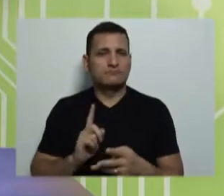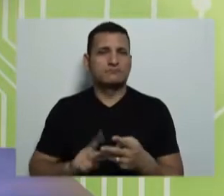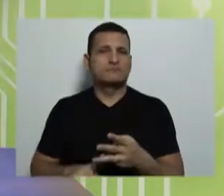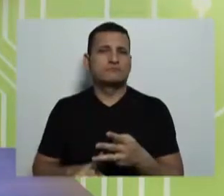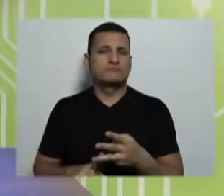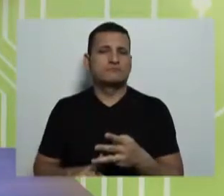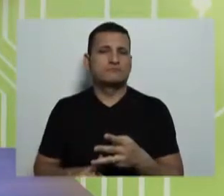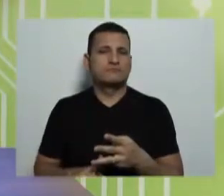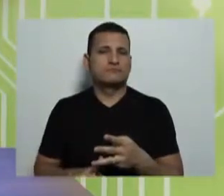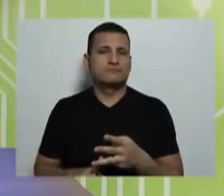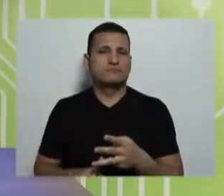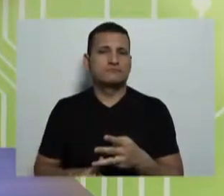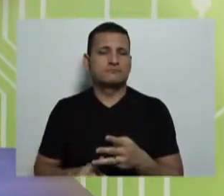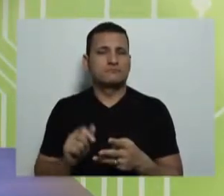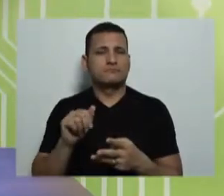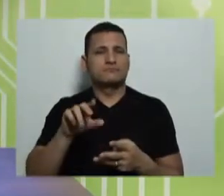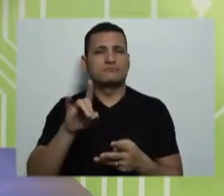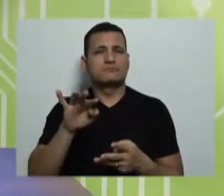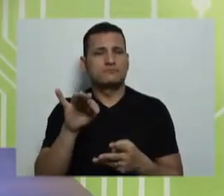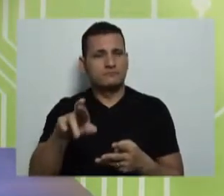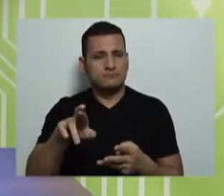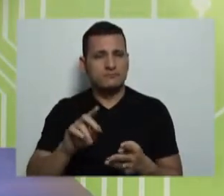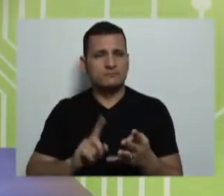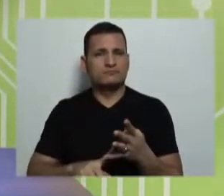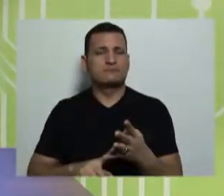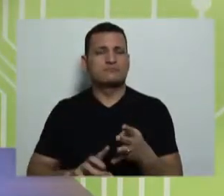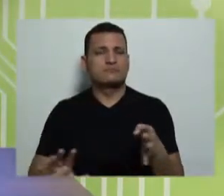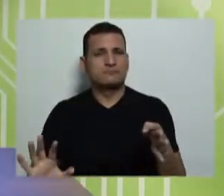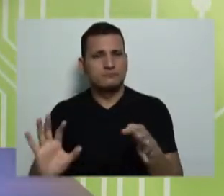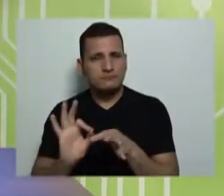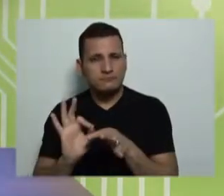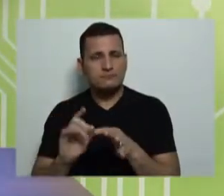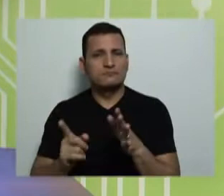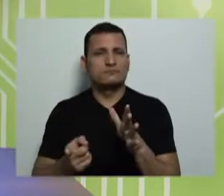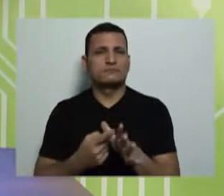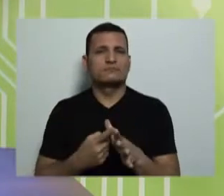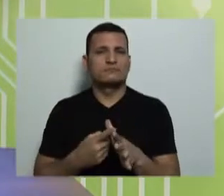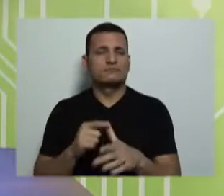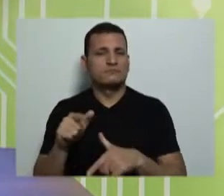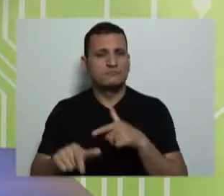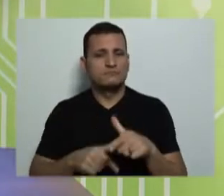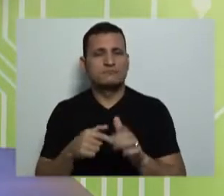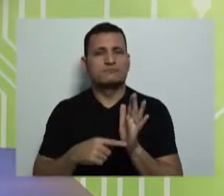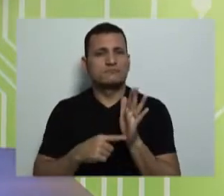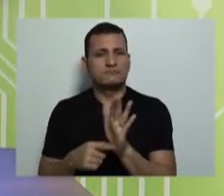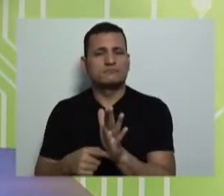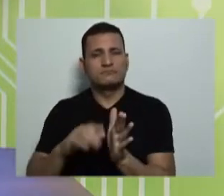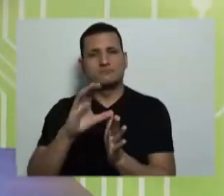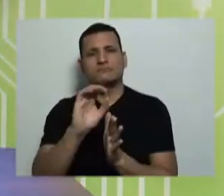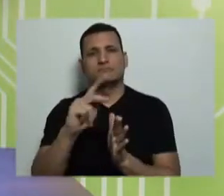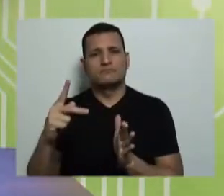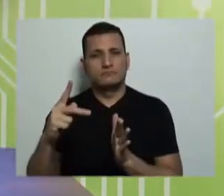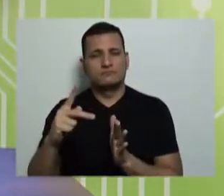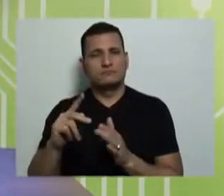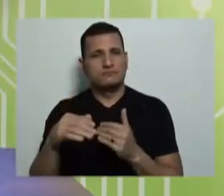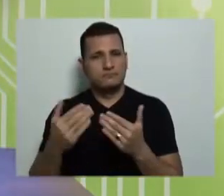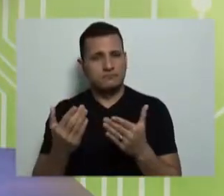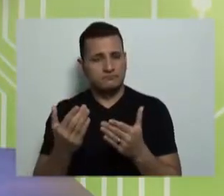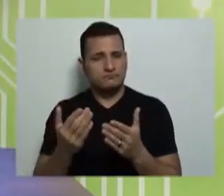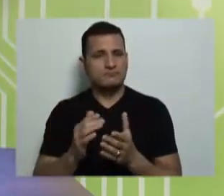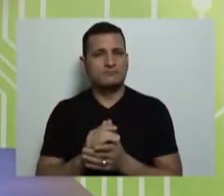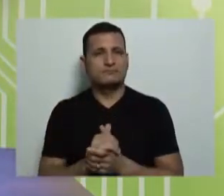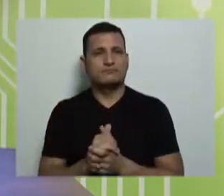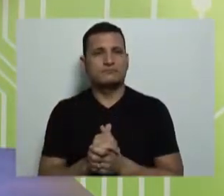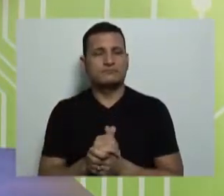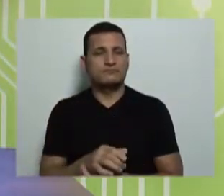auditar, para integrar e para trabalhar e colaborar com as cooperativas. Então, via de regra,